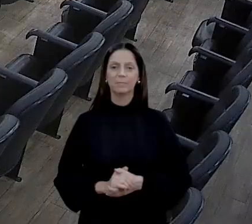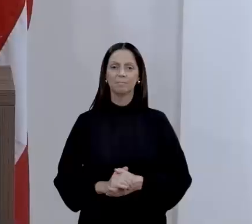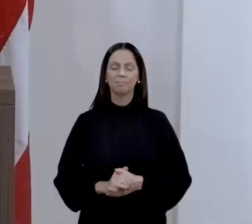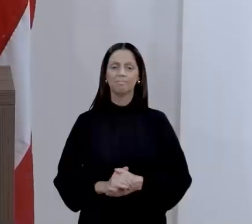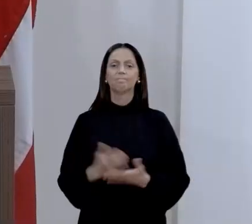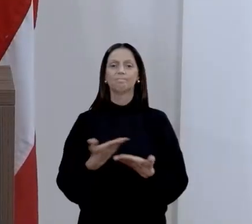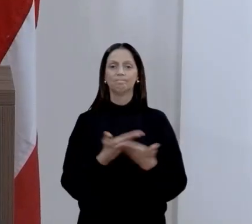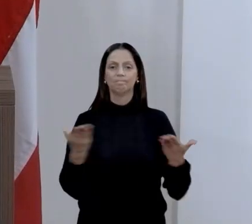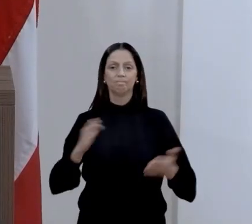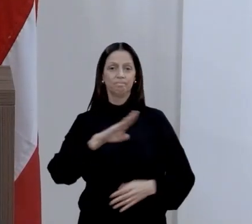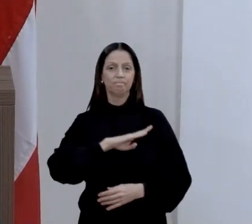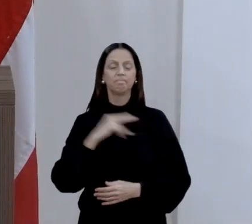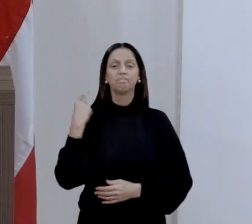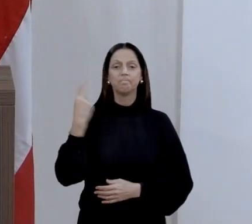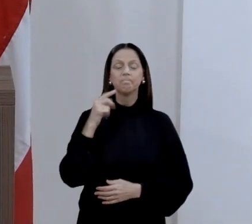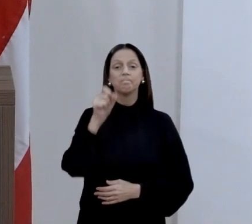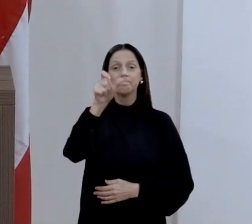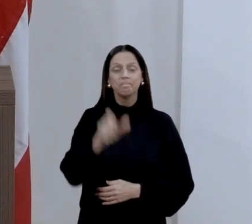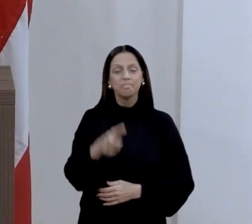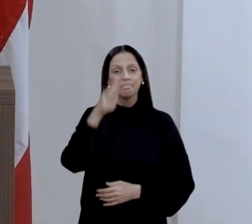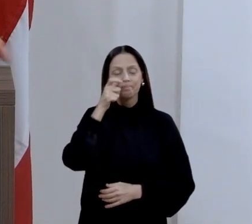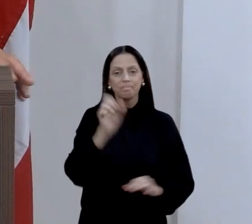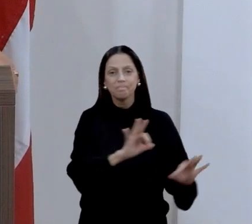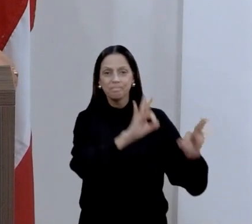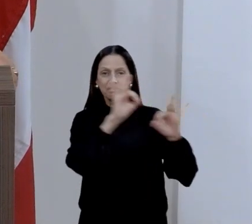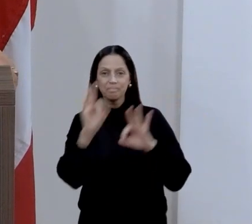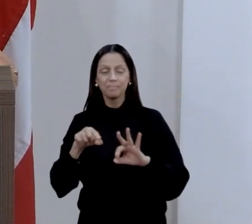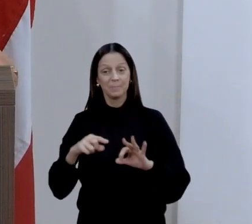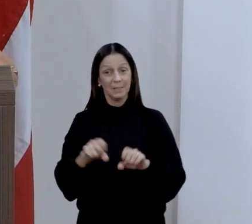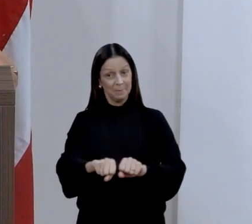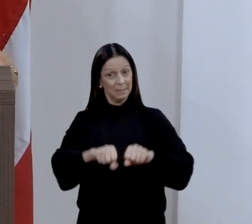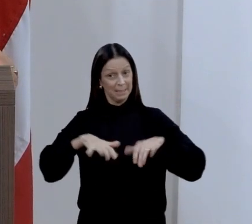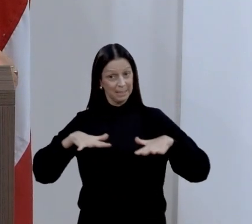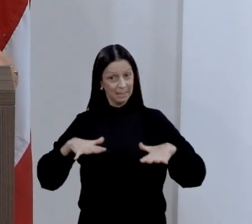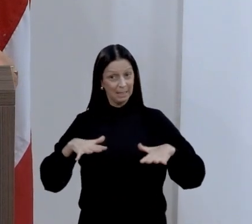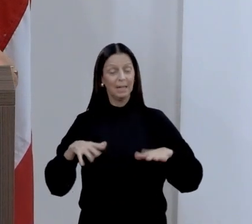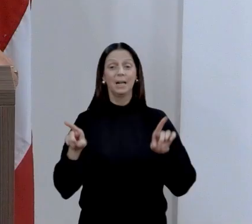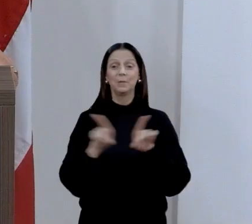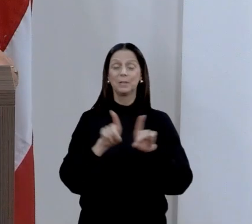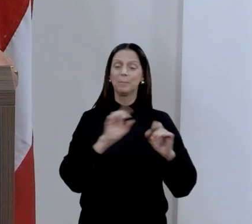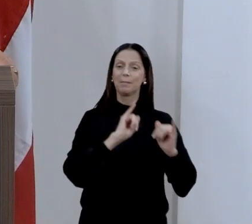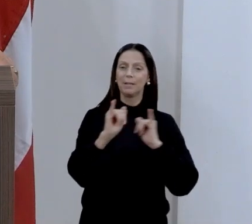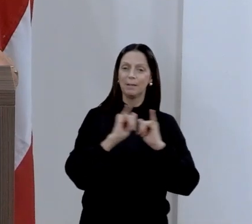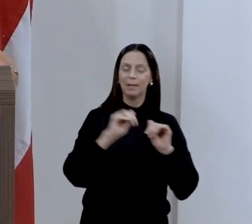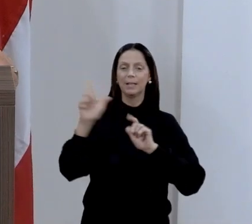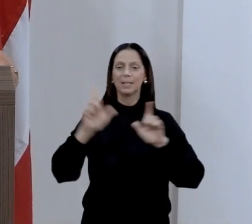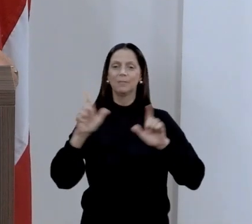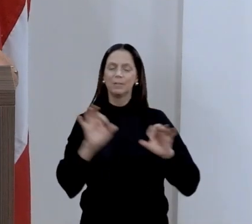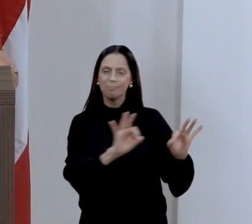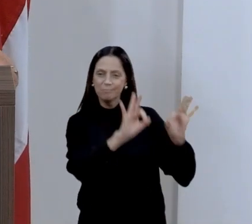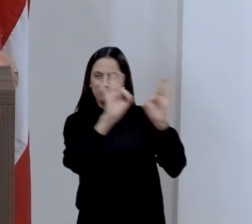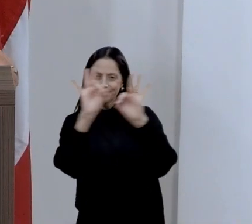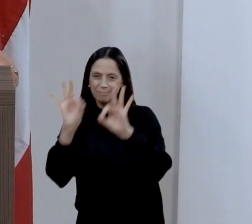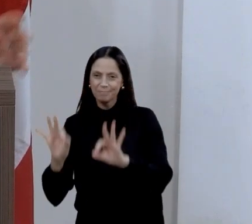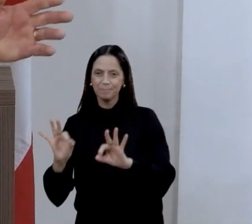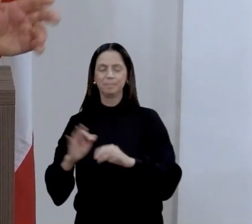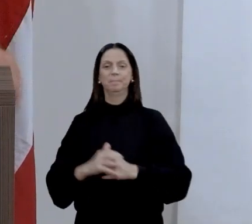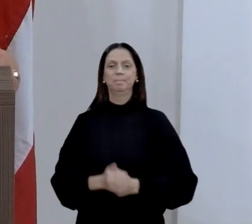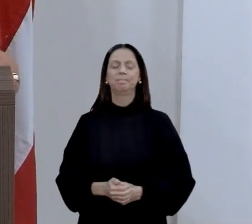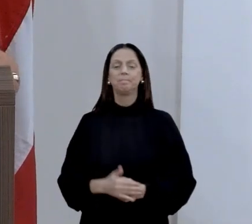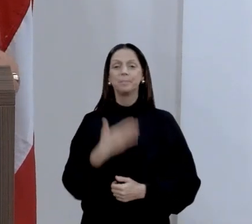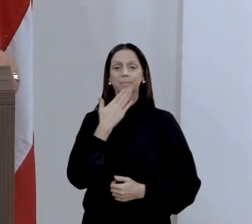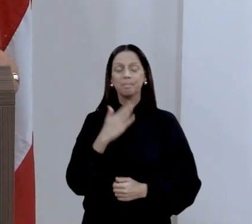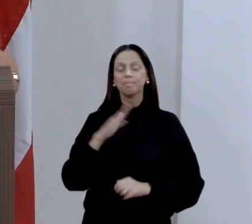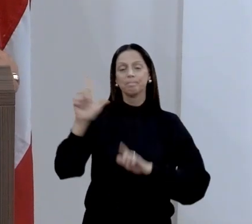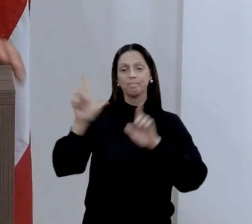Colegas vereadores, quem nos acompanha aqui no plenário, também através da internet, da TVL, queria, com a ajuda da